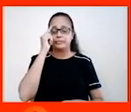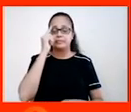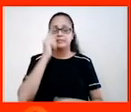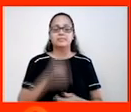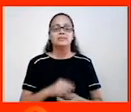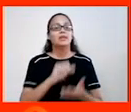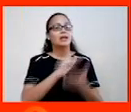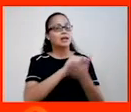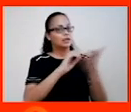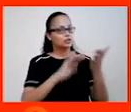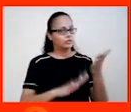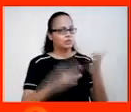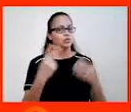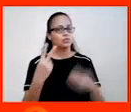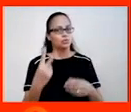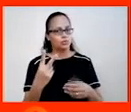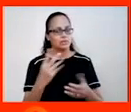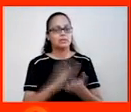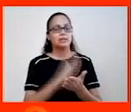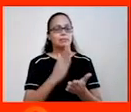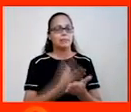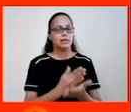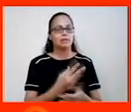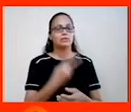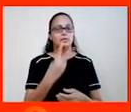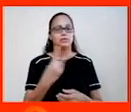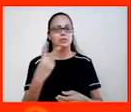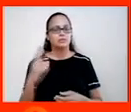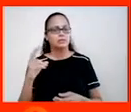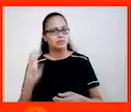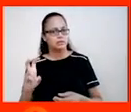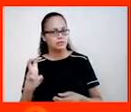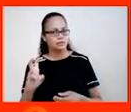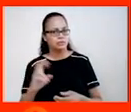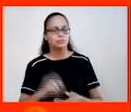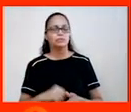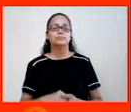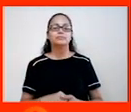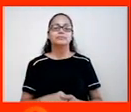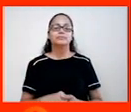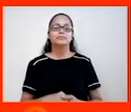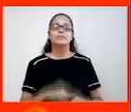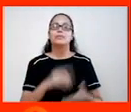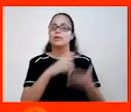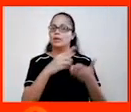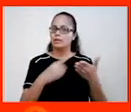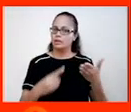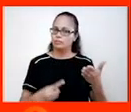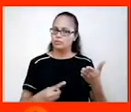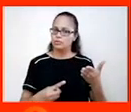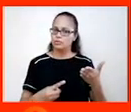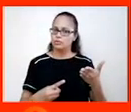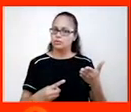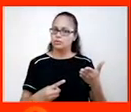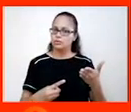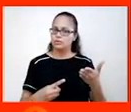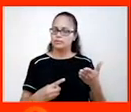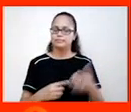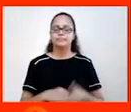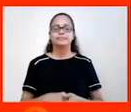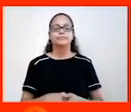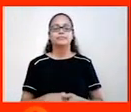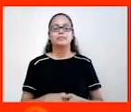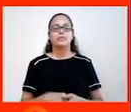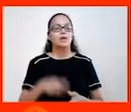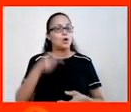Continuando, atividade 2, ela está na página 225, né? Vocês podem abrir a apostila de vocês aí e acompanhar a